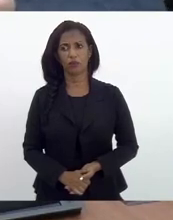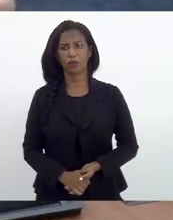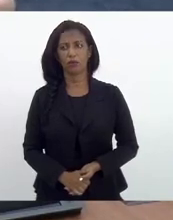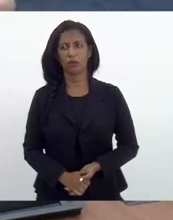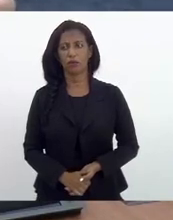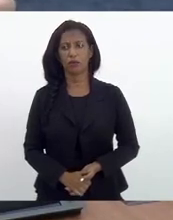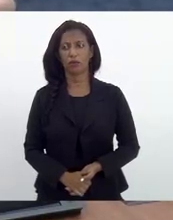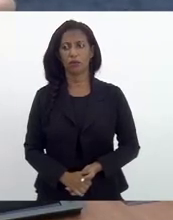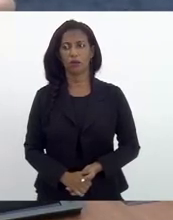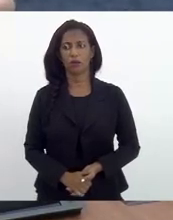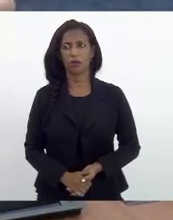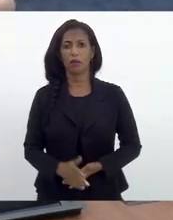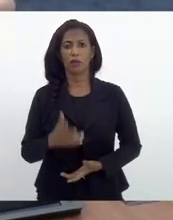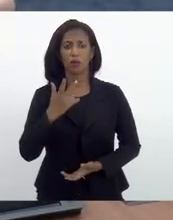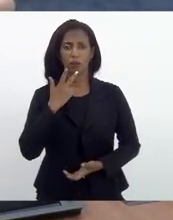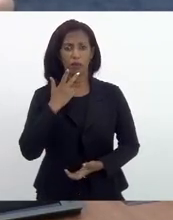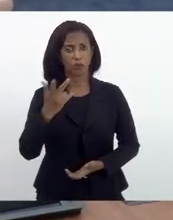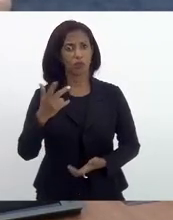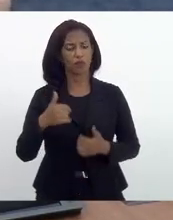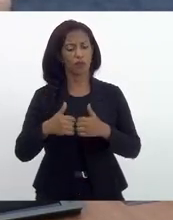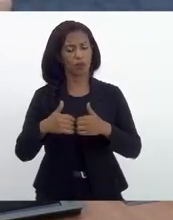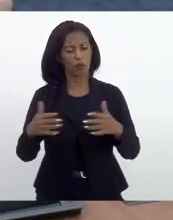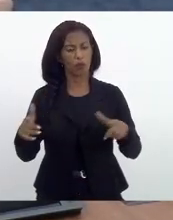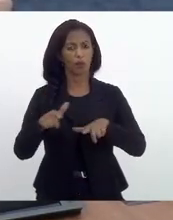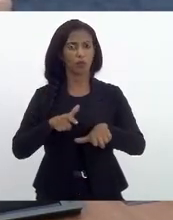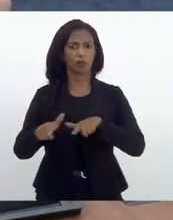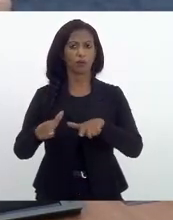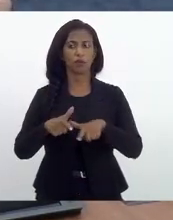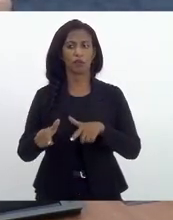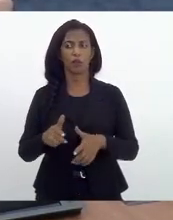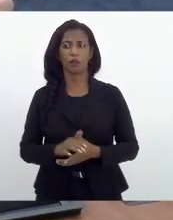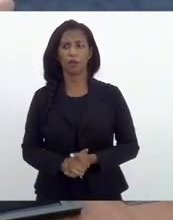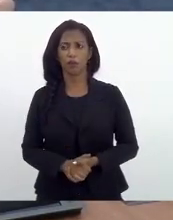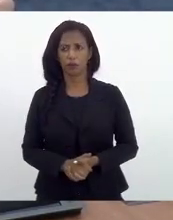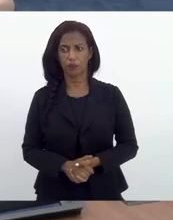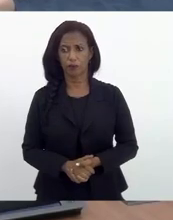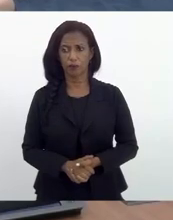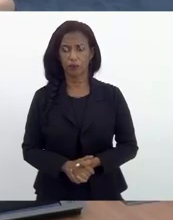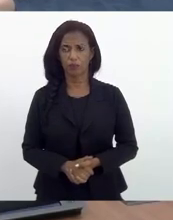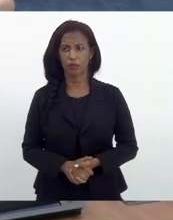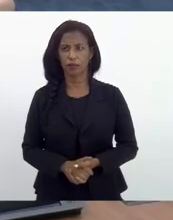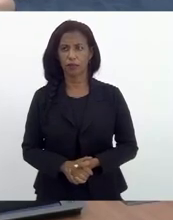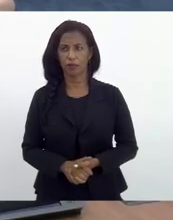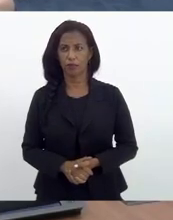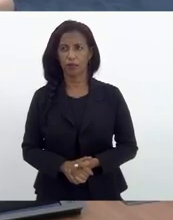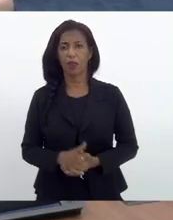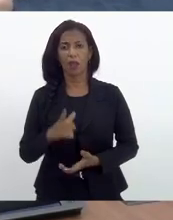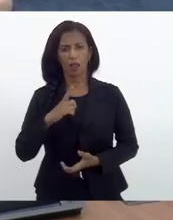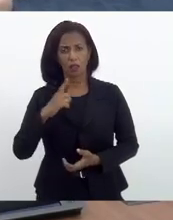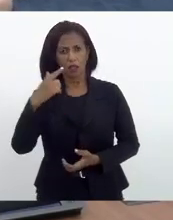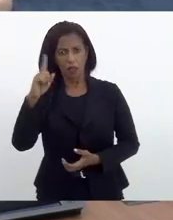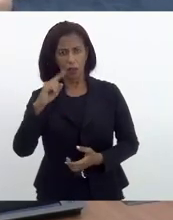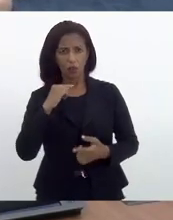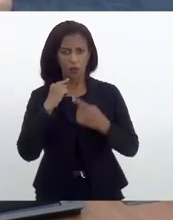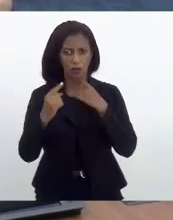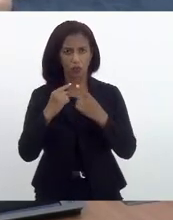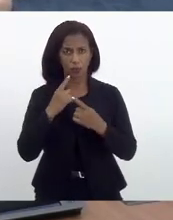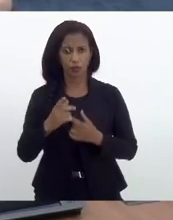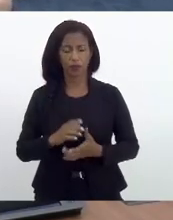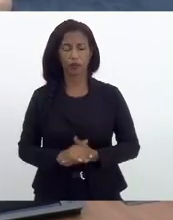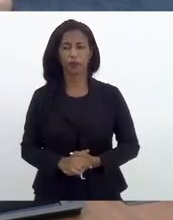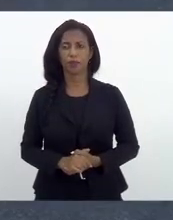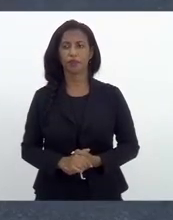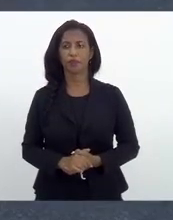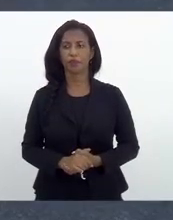está com dúvida mas eu falei no início da pergunta dos trabalhos mas então mais alguma outra ponderação? a outra é a seguinte